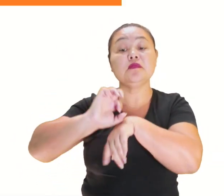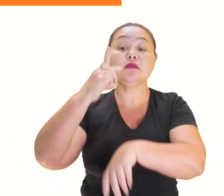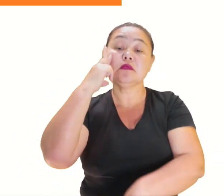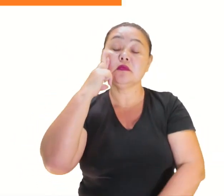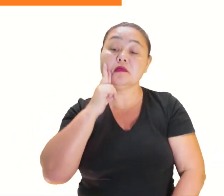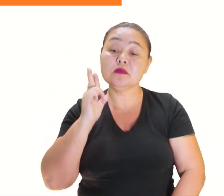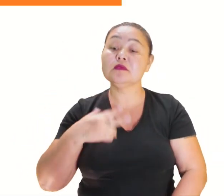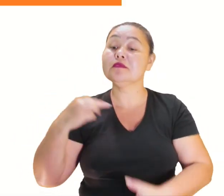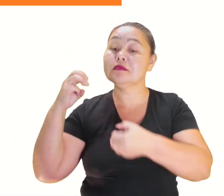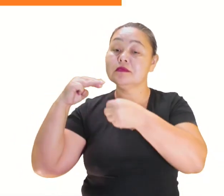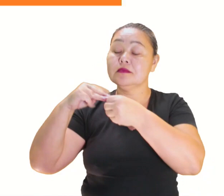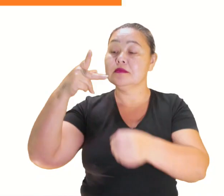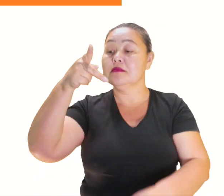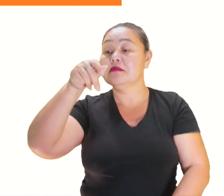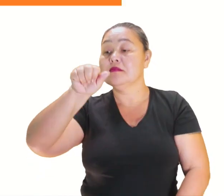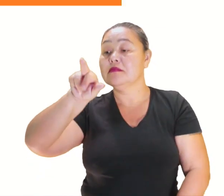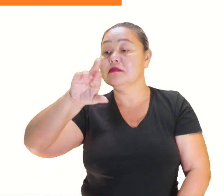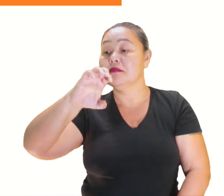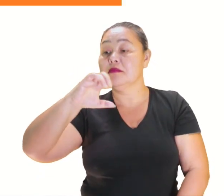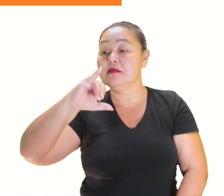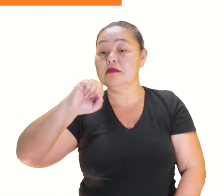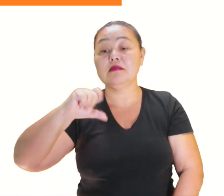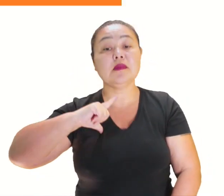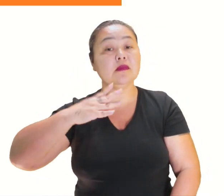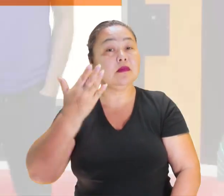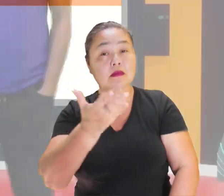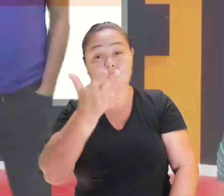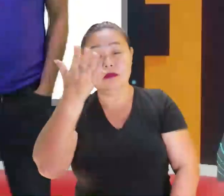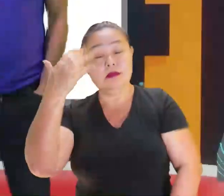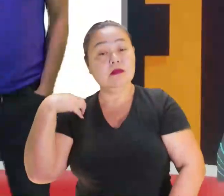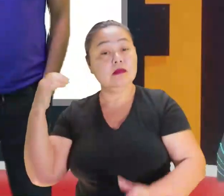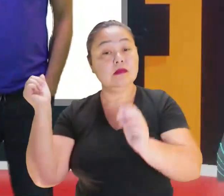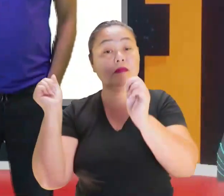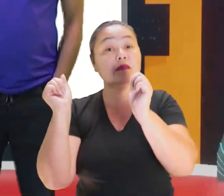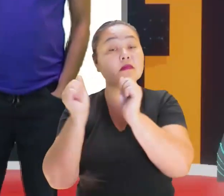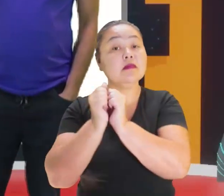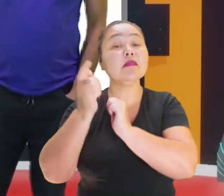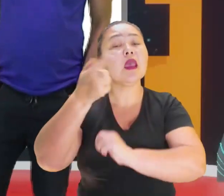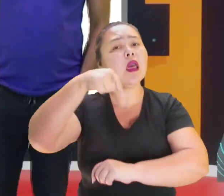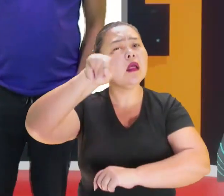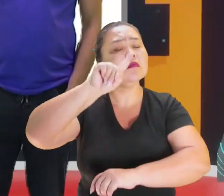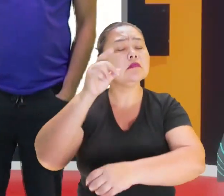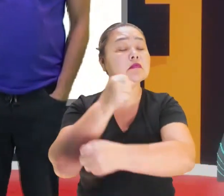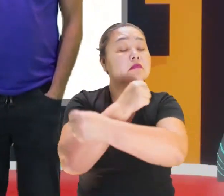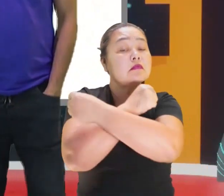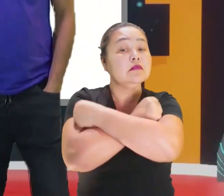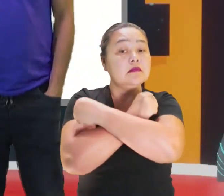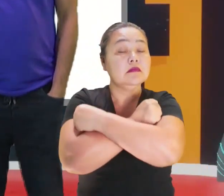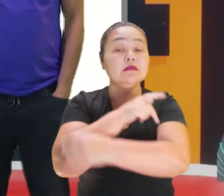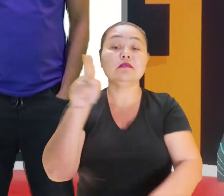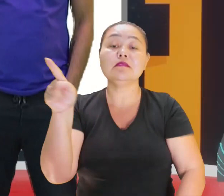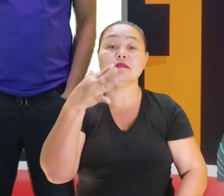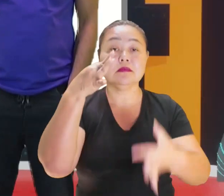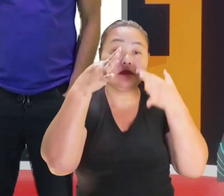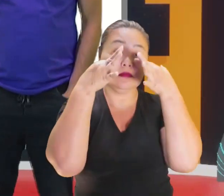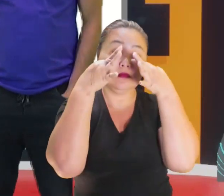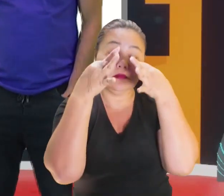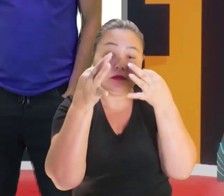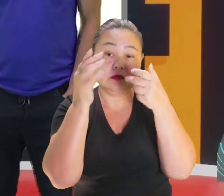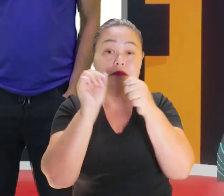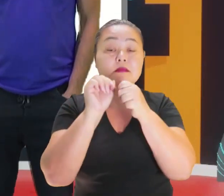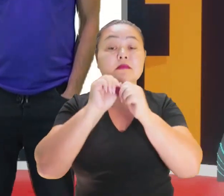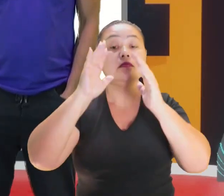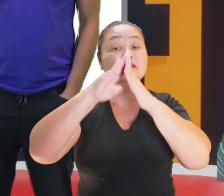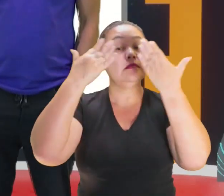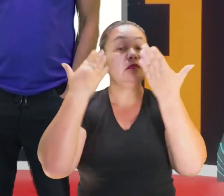Rondônia. Olha lá, e claro, né? Então chega junto aqui com a gente que nós vamos dar aquele abraço aos professores presenciais da Escola Dom Pedro